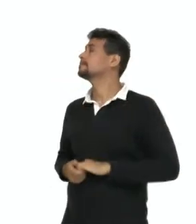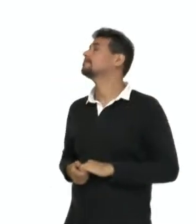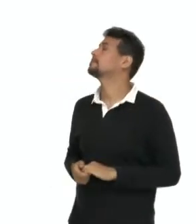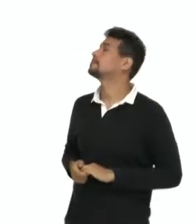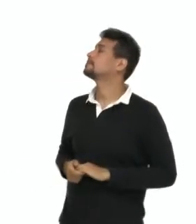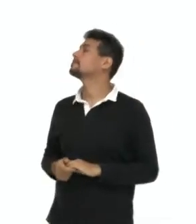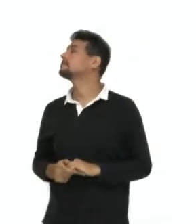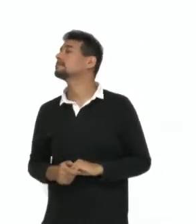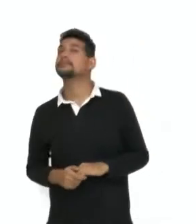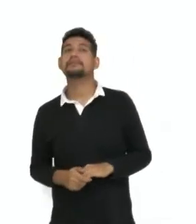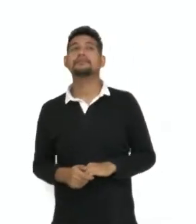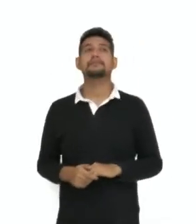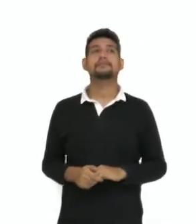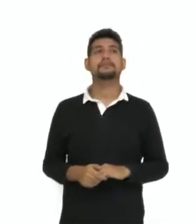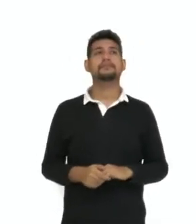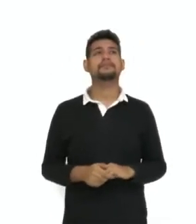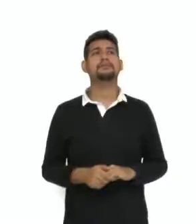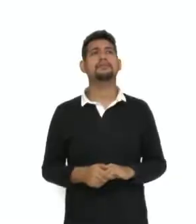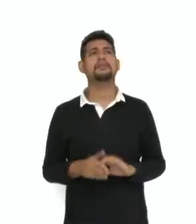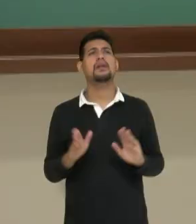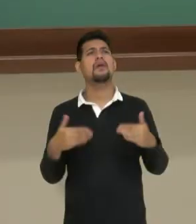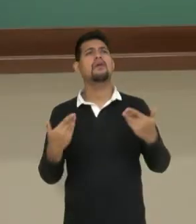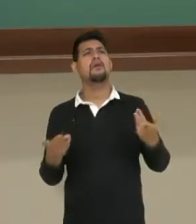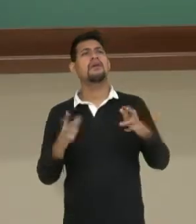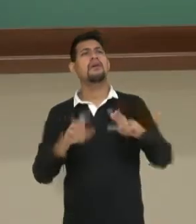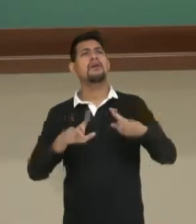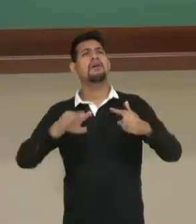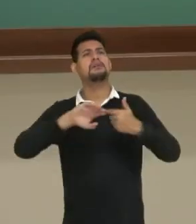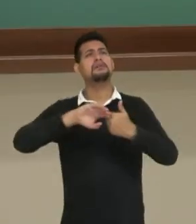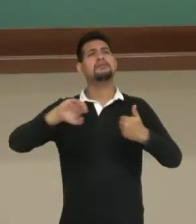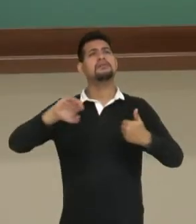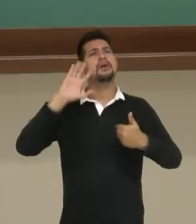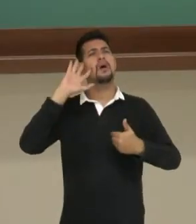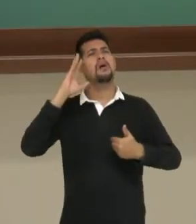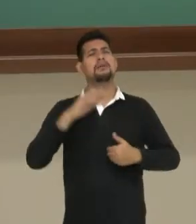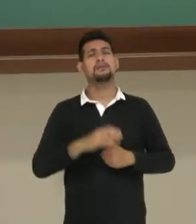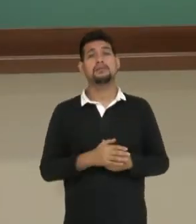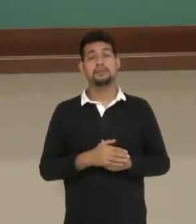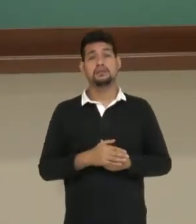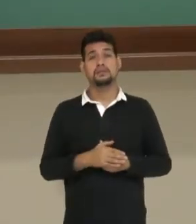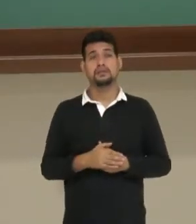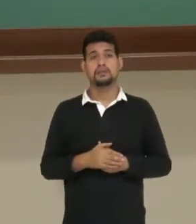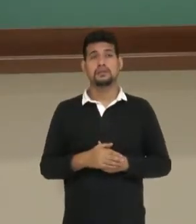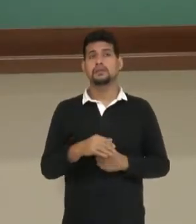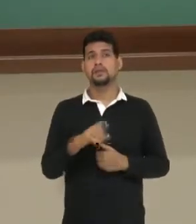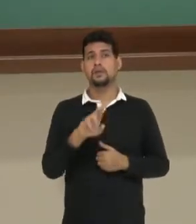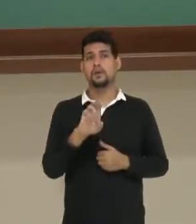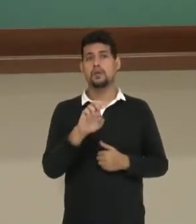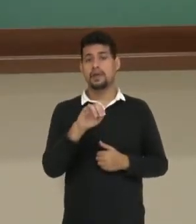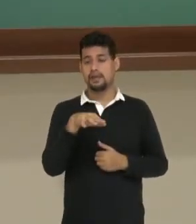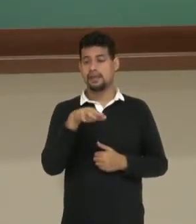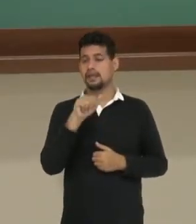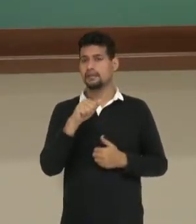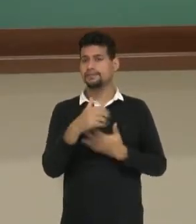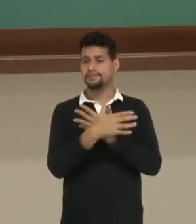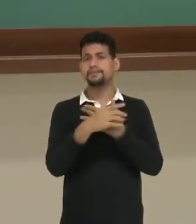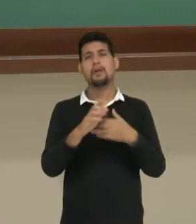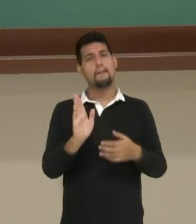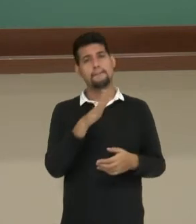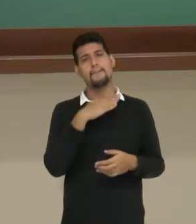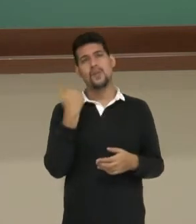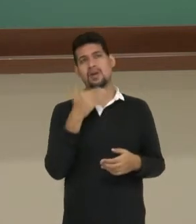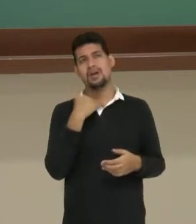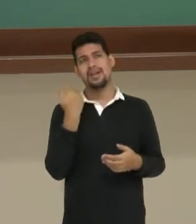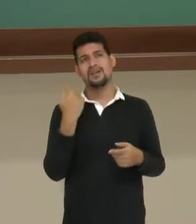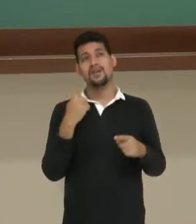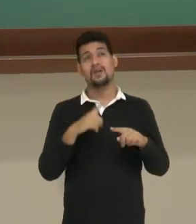tá? Qual era a divisão que estava acontecendo? O Huayna, que era o Sapa Inca, havia morrido e